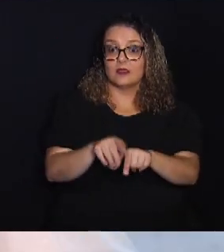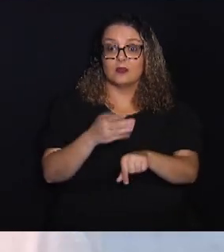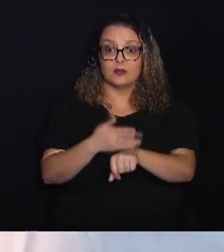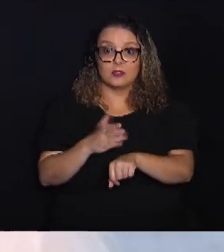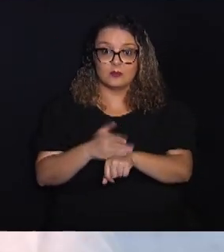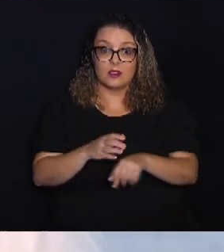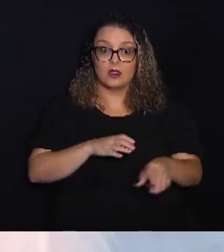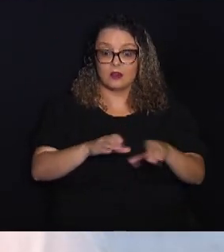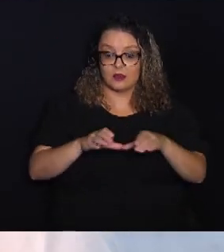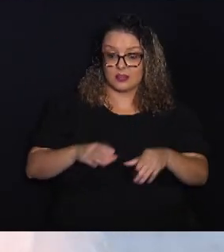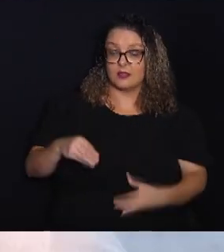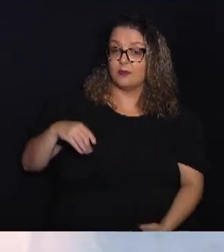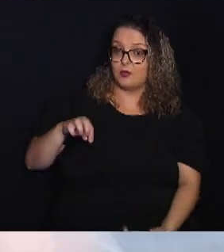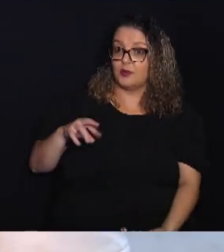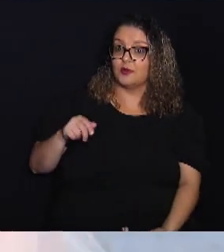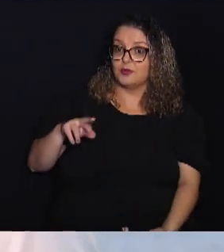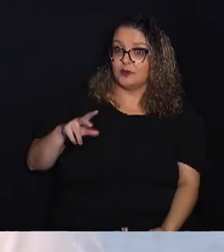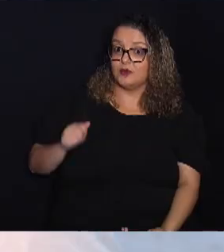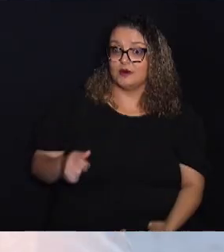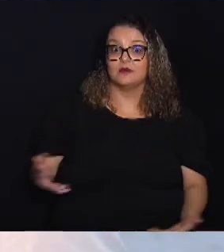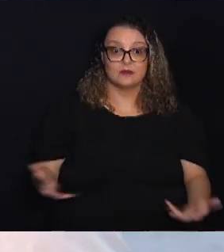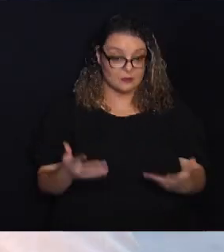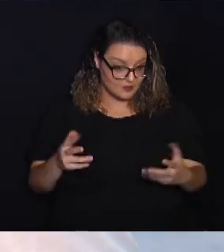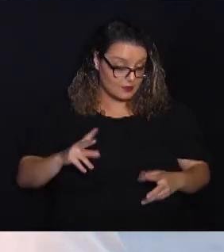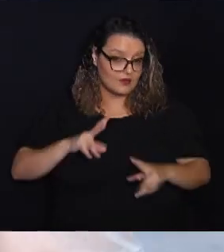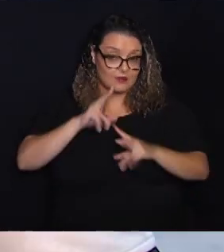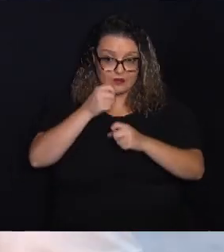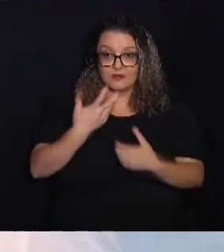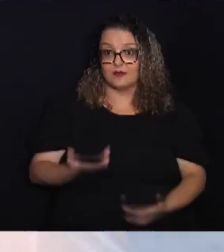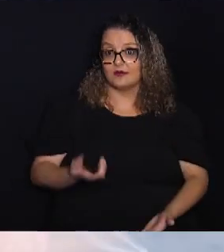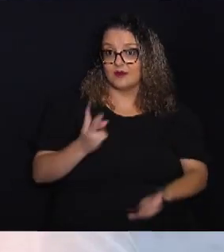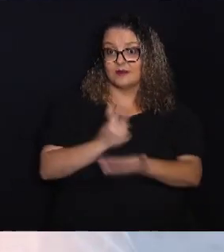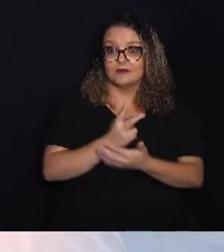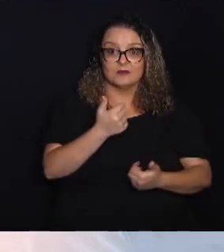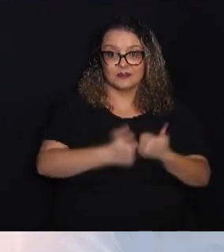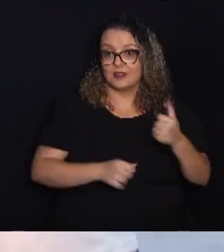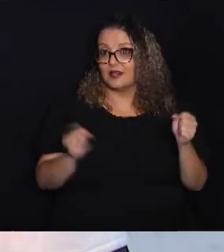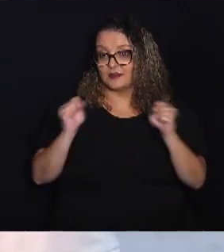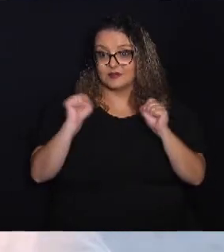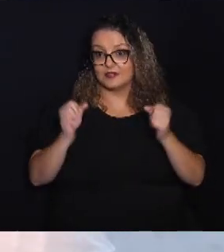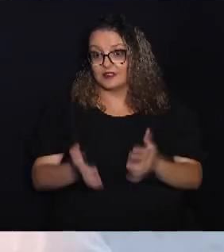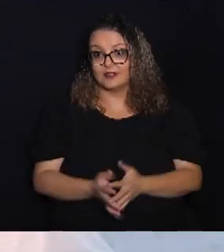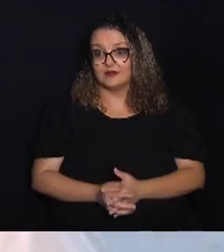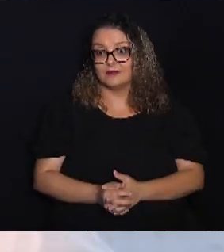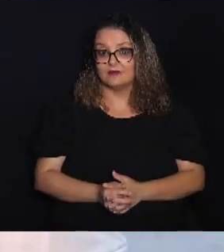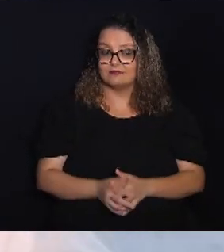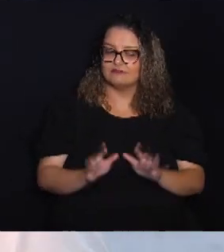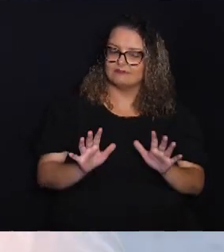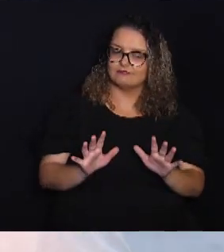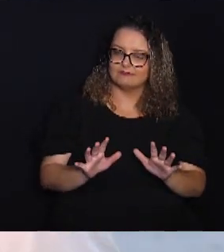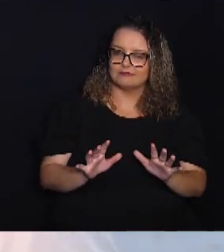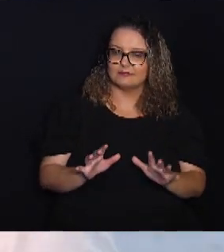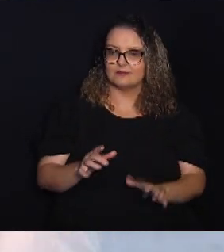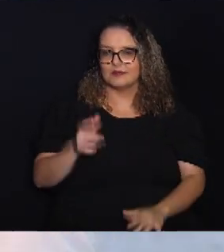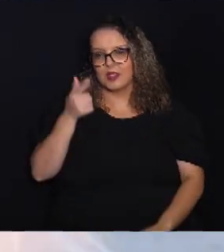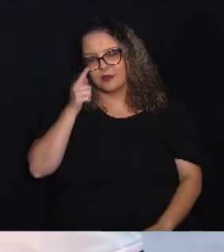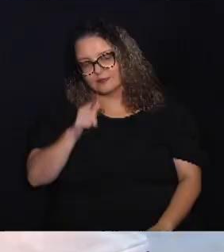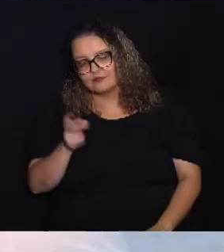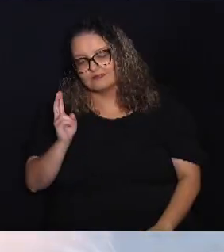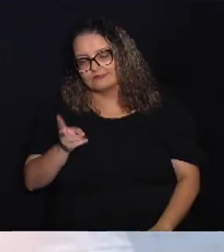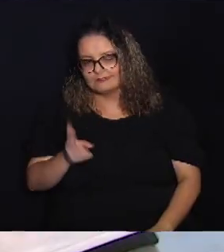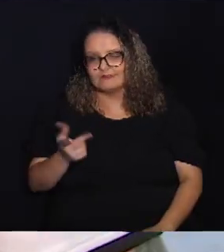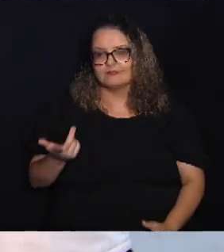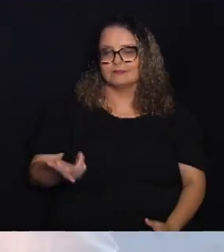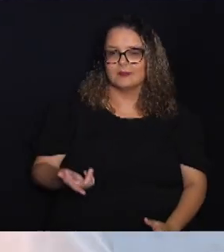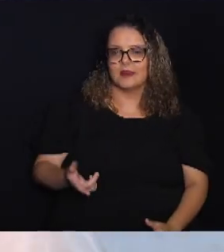e para treinar a coordenação motora, acho que é um incentivo muito forte. Eu sempre fui do futebol, sempre gostei muito do futebol, mas